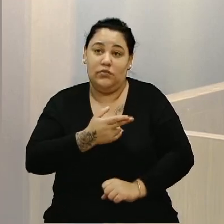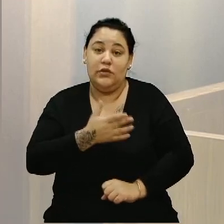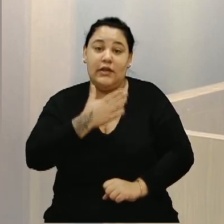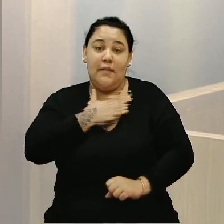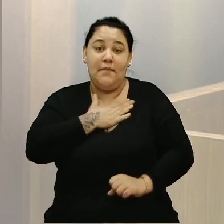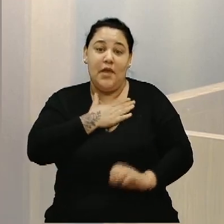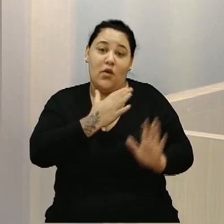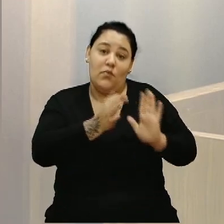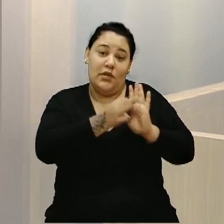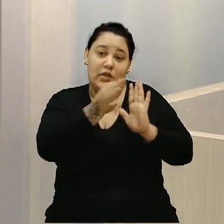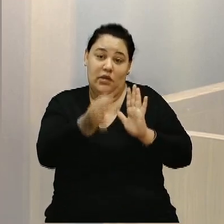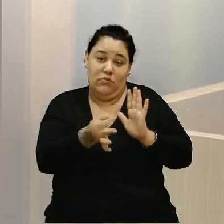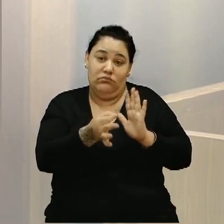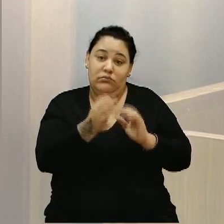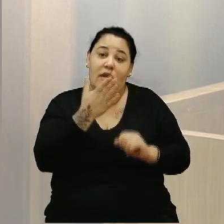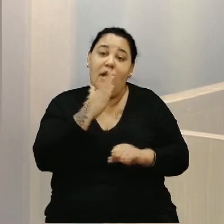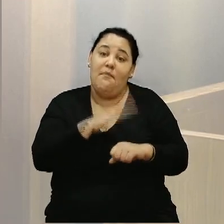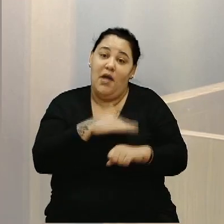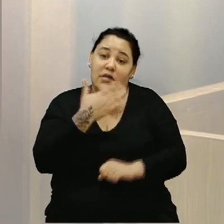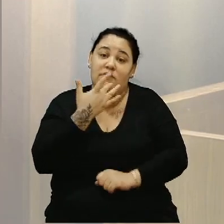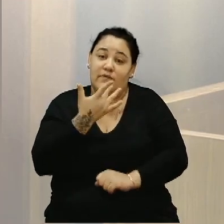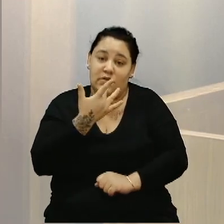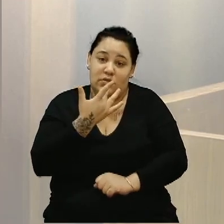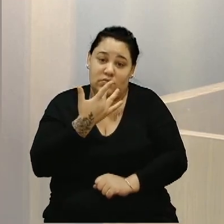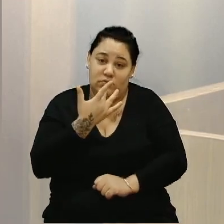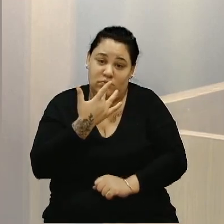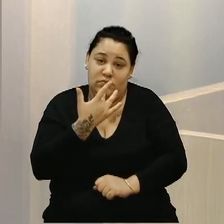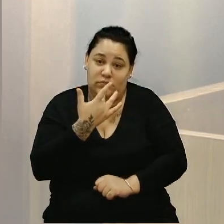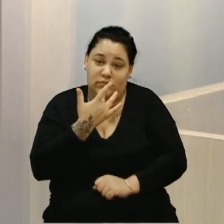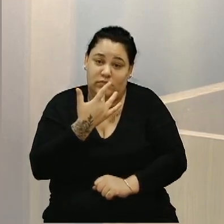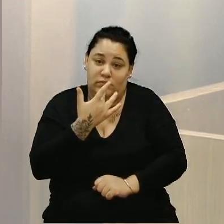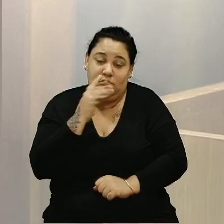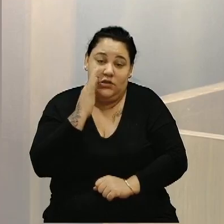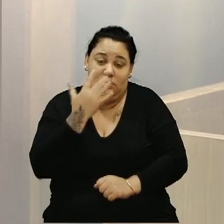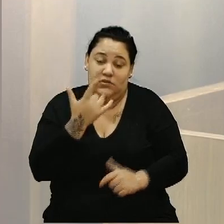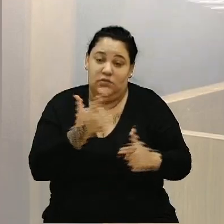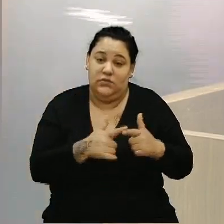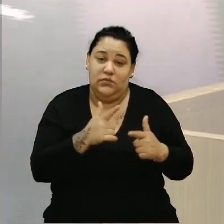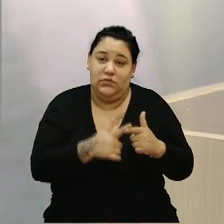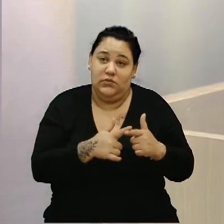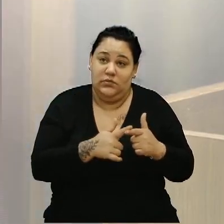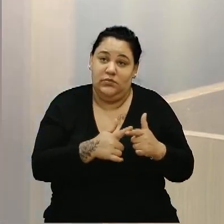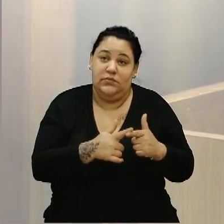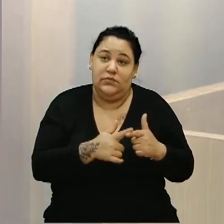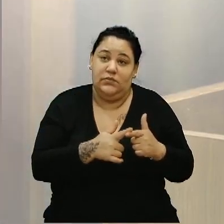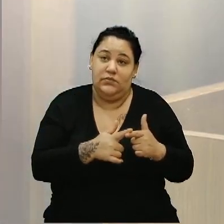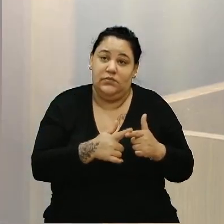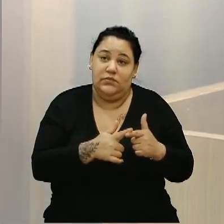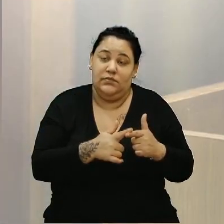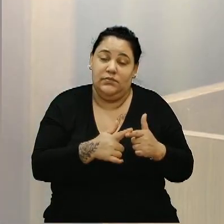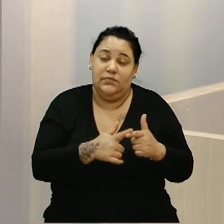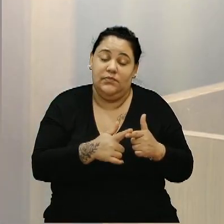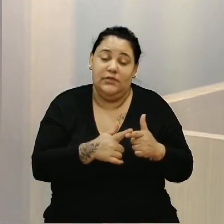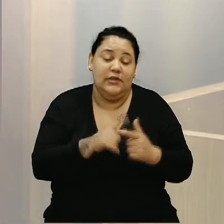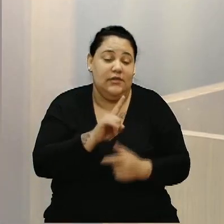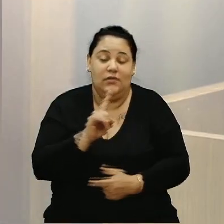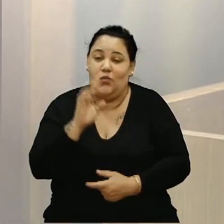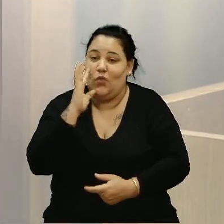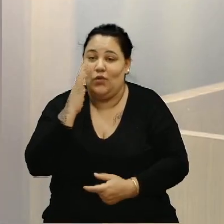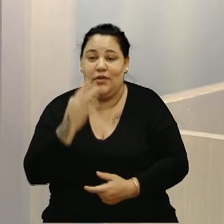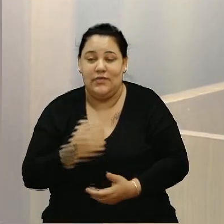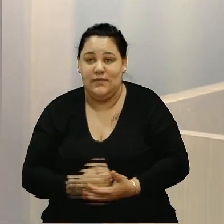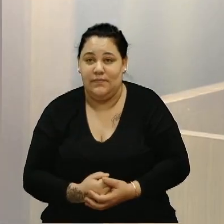visão, facilitaria um entendimento na resolução desse problema, que é o que não ocorre. A